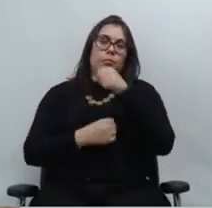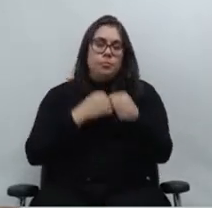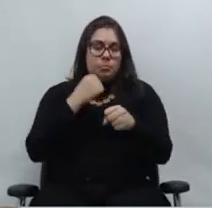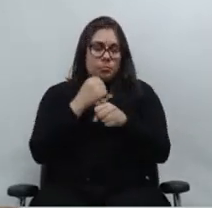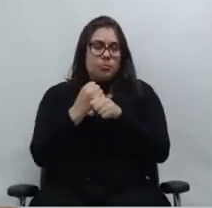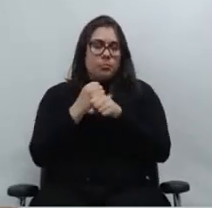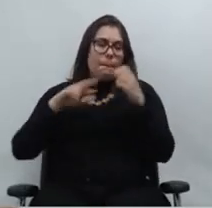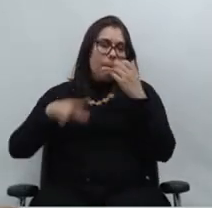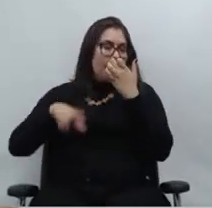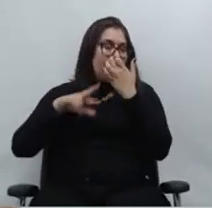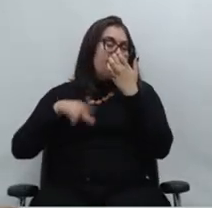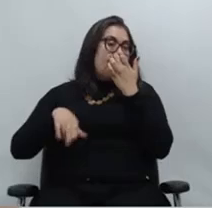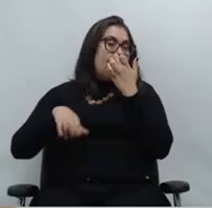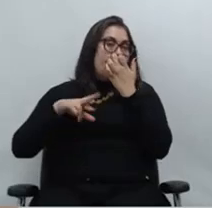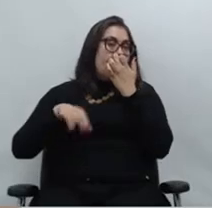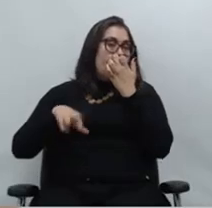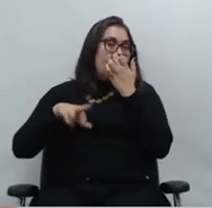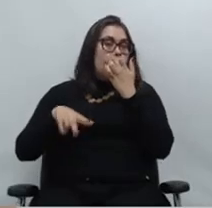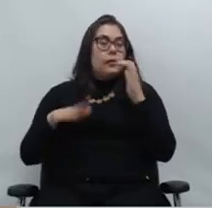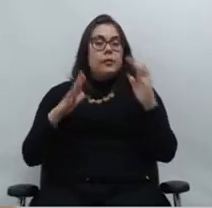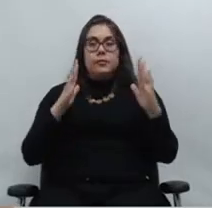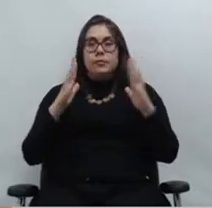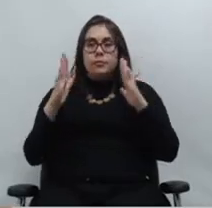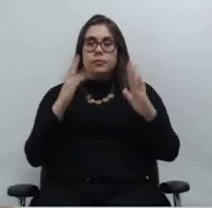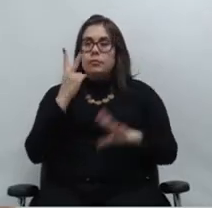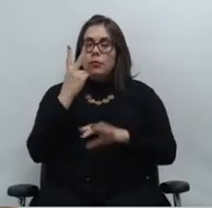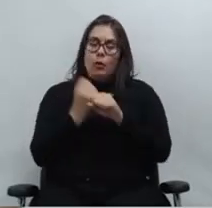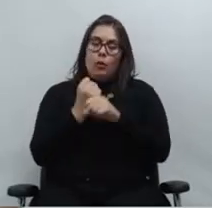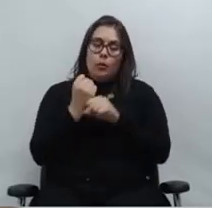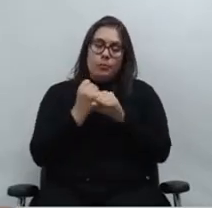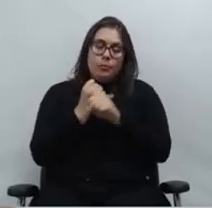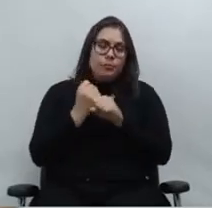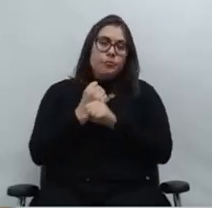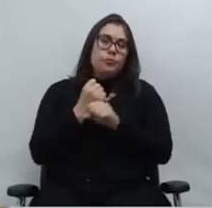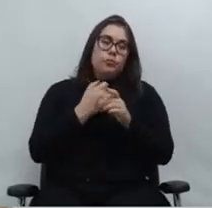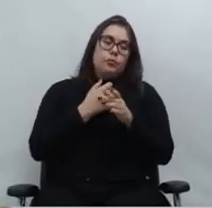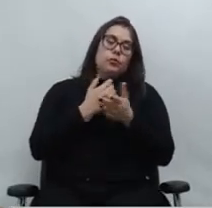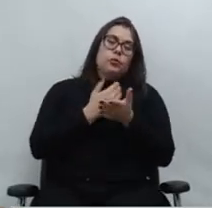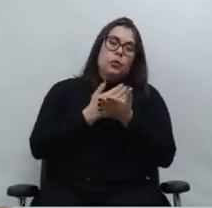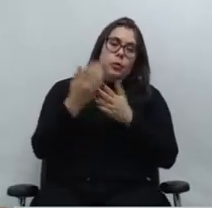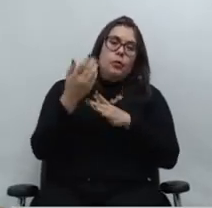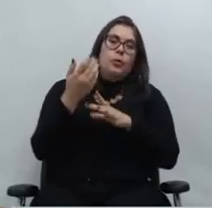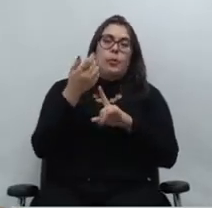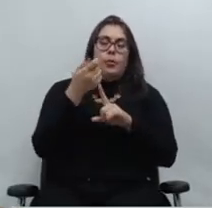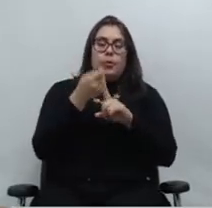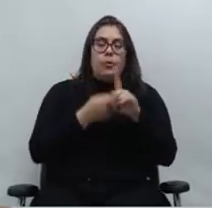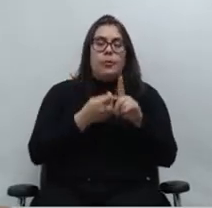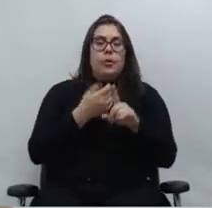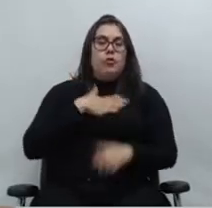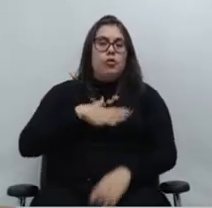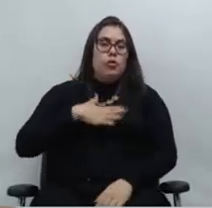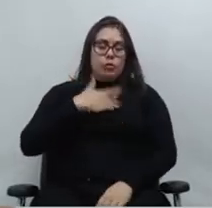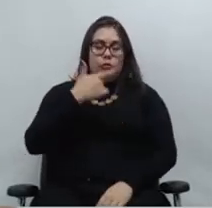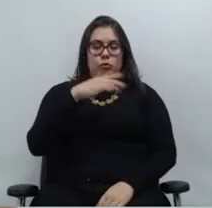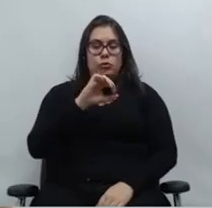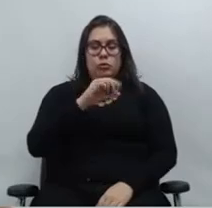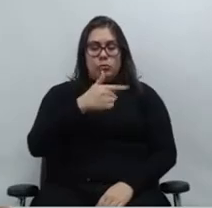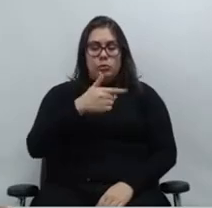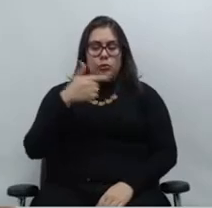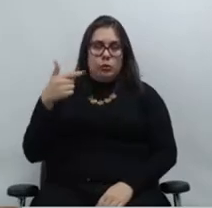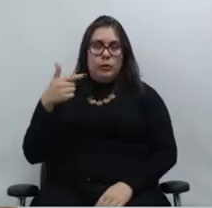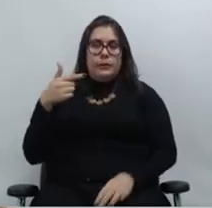inteiro. A gente fez um recorte para esses 2 anos, que começaram em agosto de 2022 e terminam agora em